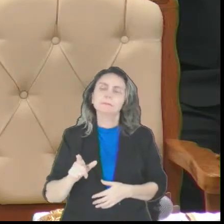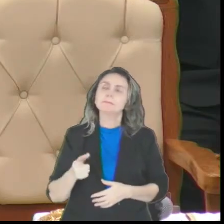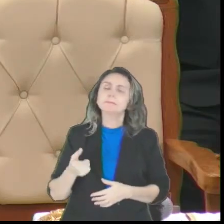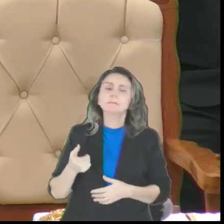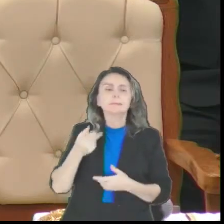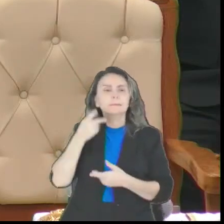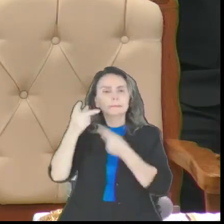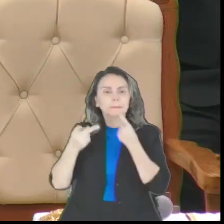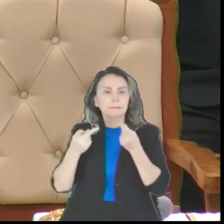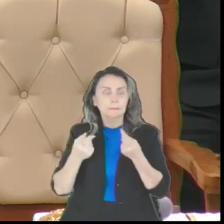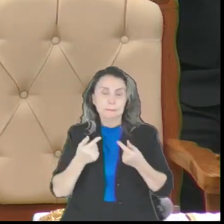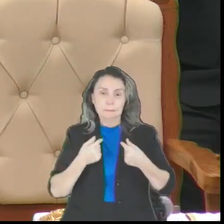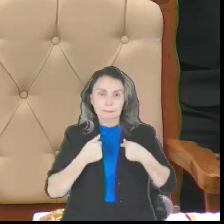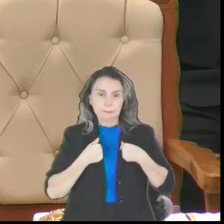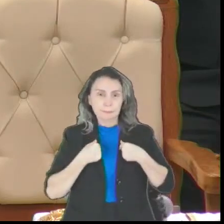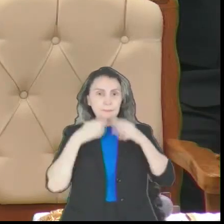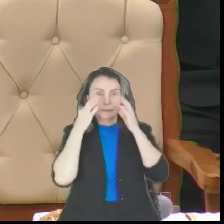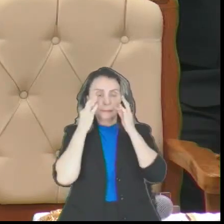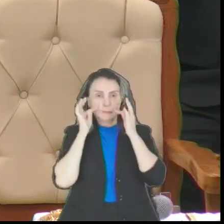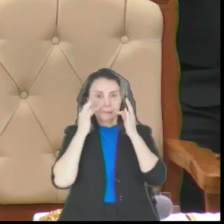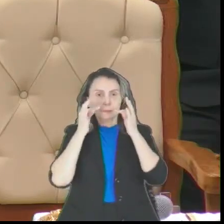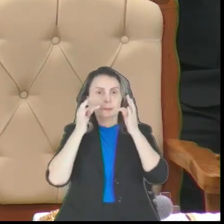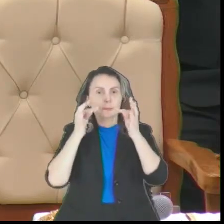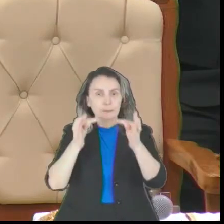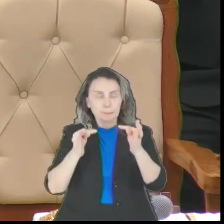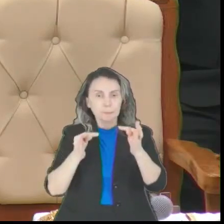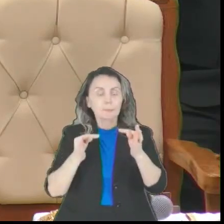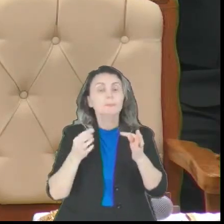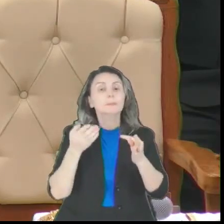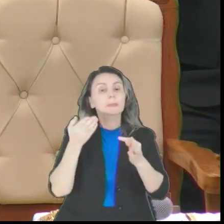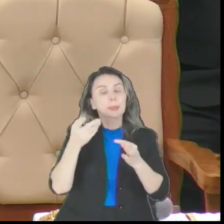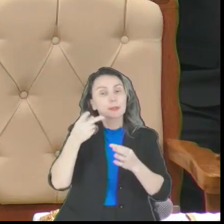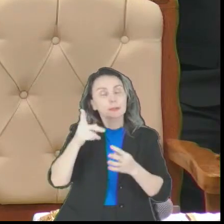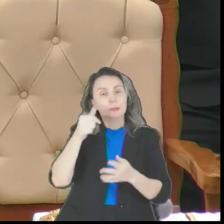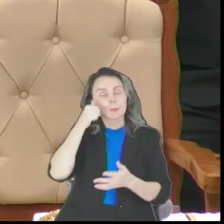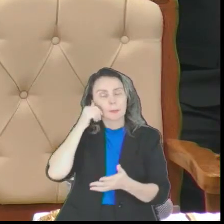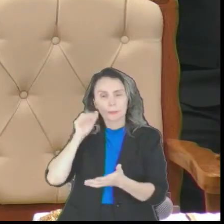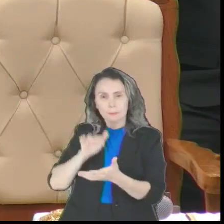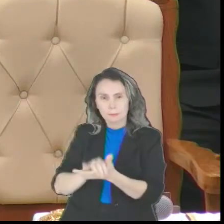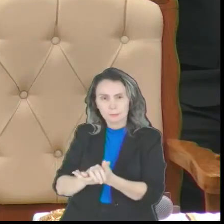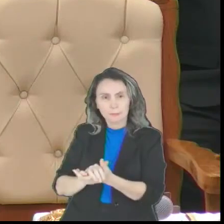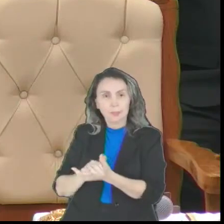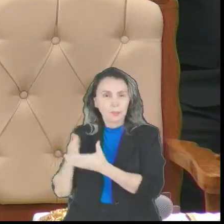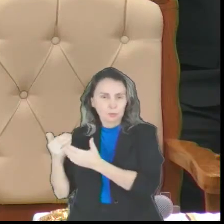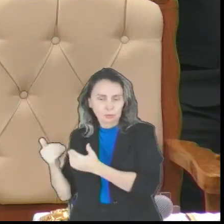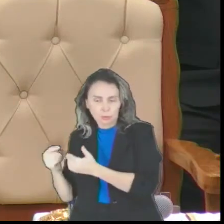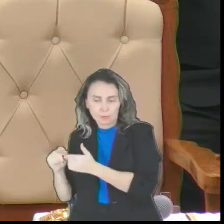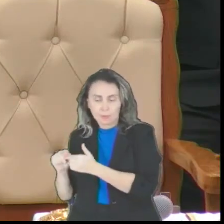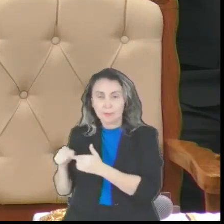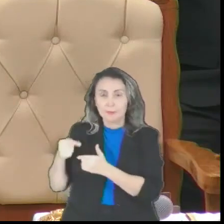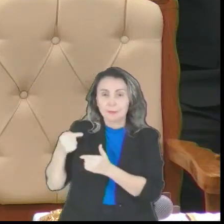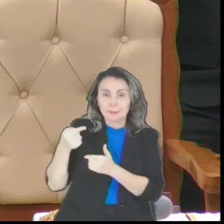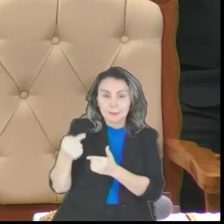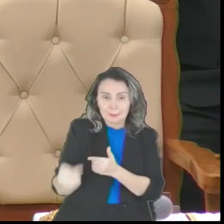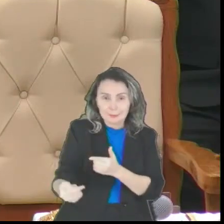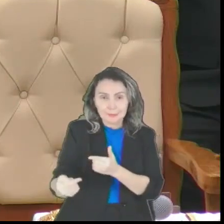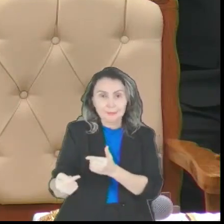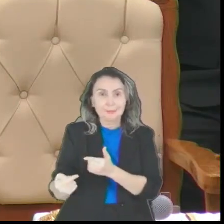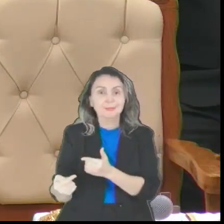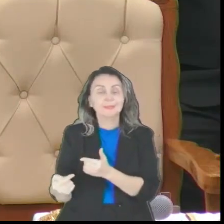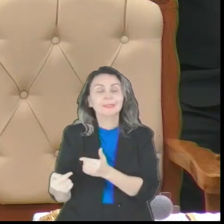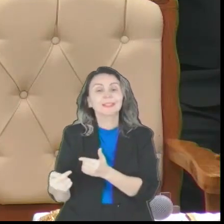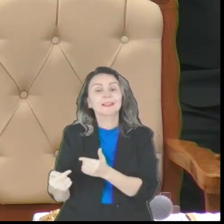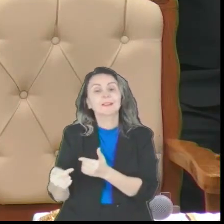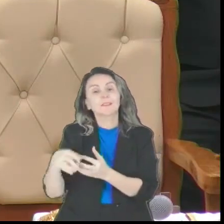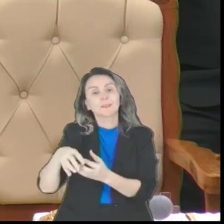testemunha, você jovem, de você e sua mulher. E quando fica velha, as pessoas querem trocar uma nota de 100